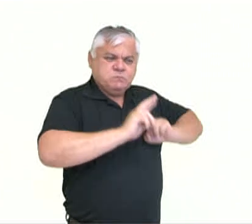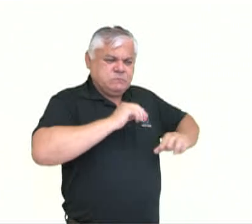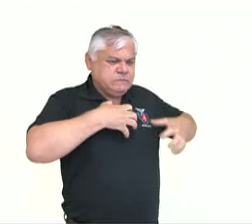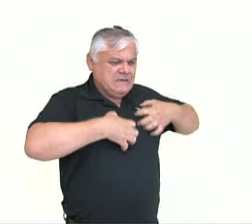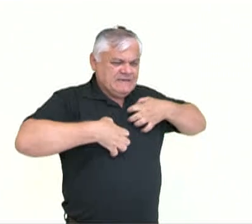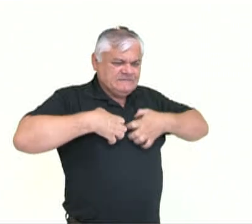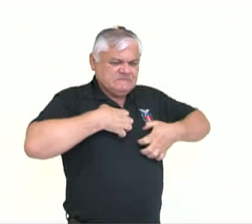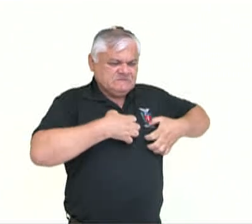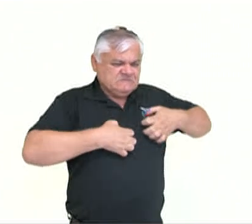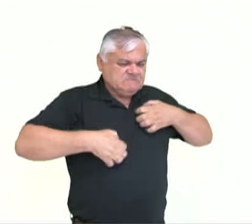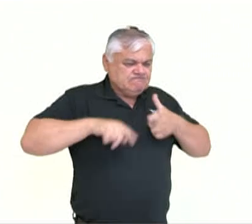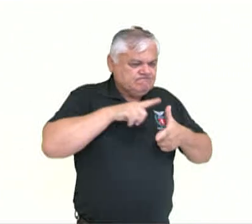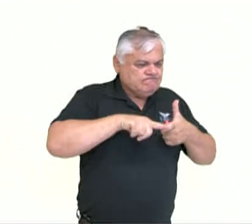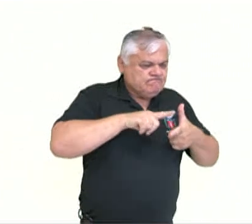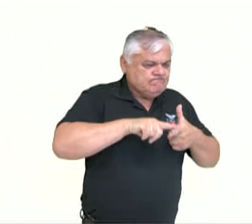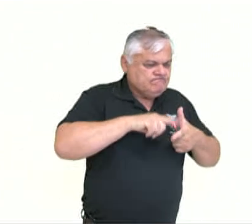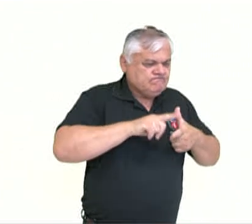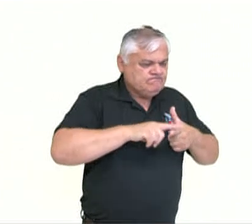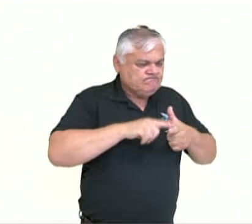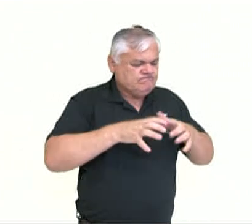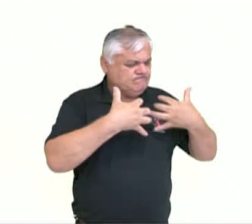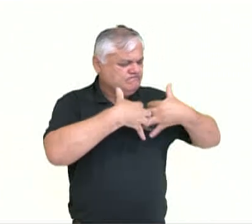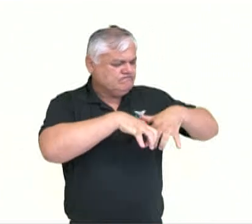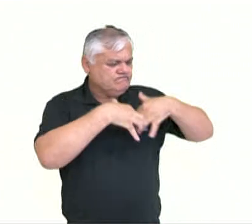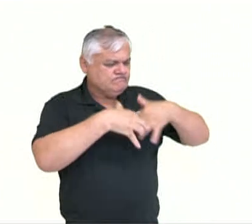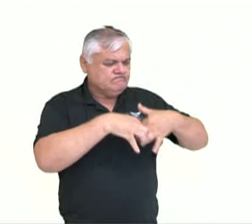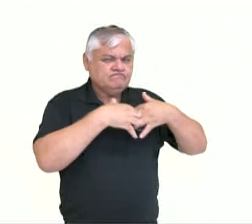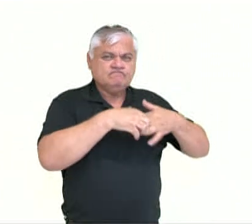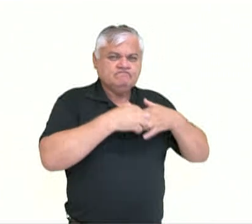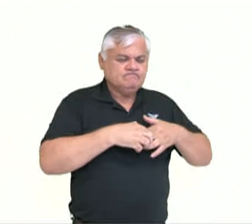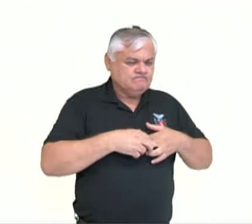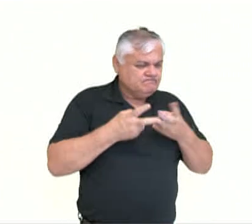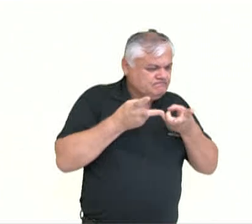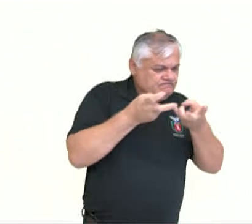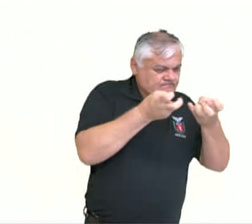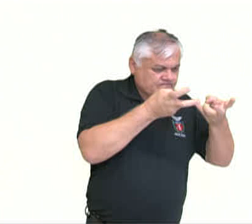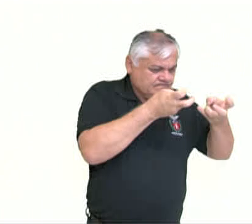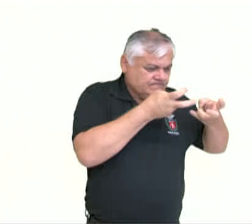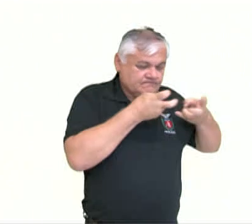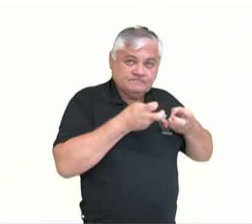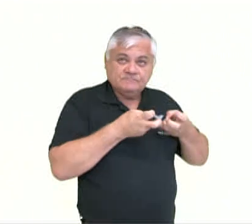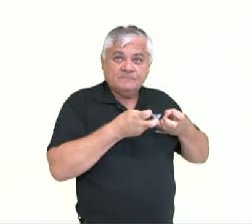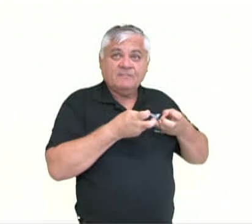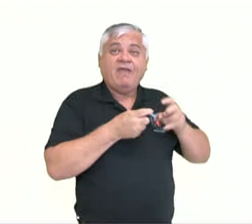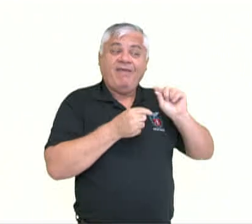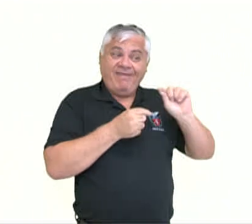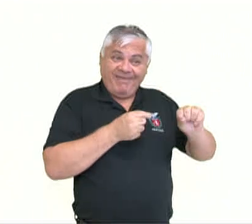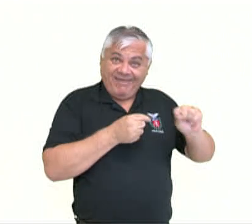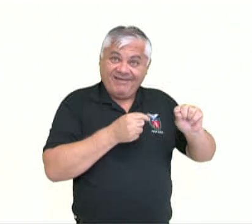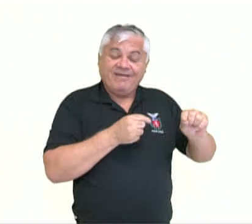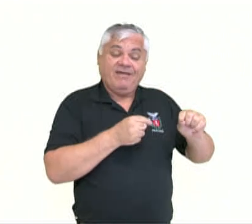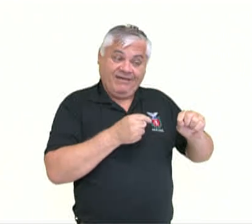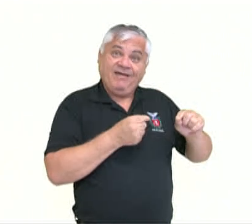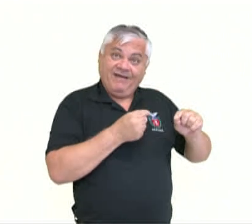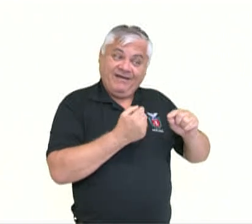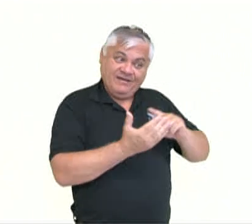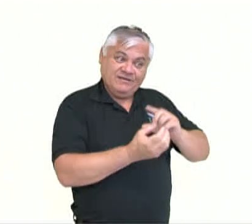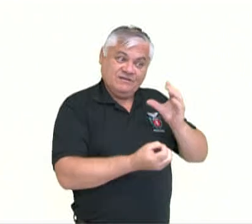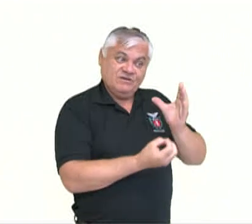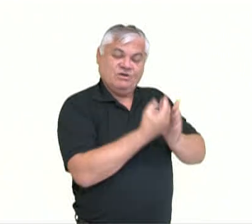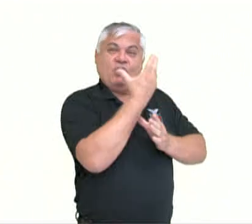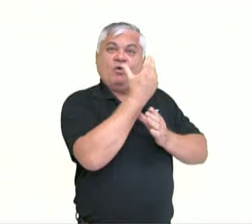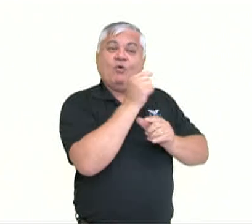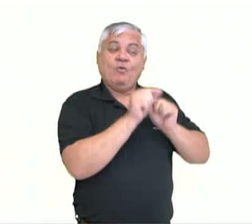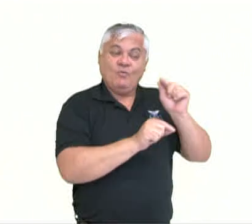conflitos, para as suas questões, para aquilo que eles observavam na natureza. É justamente isso que levou à criação